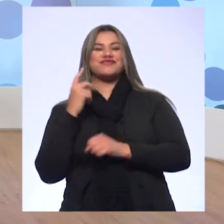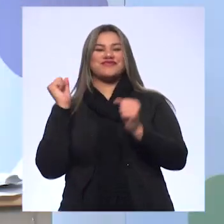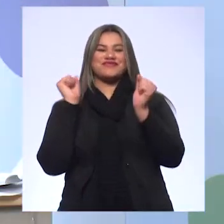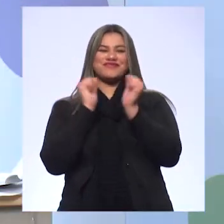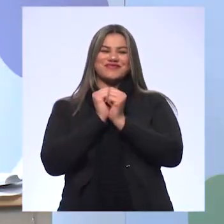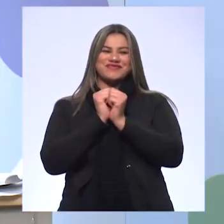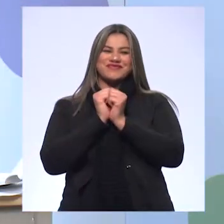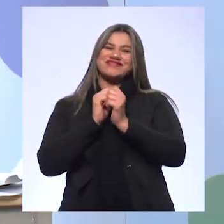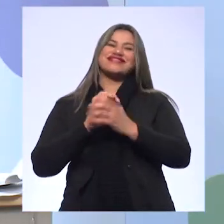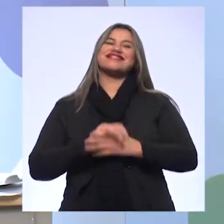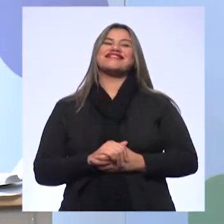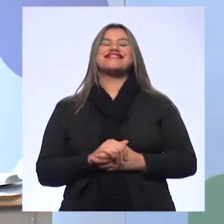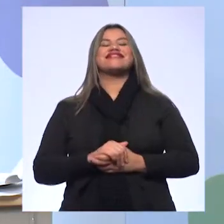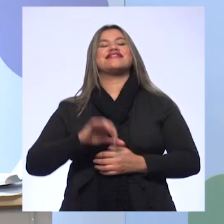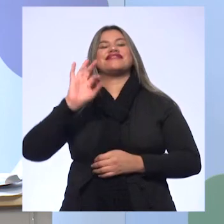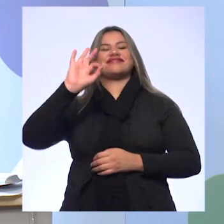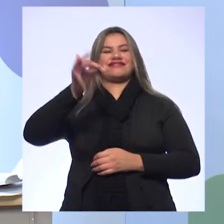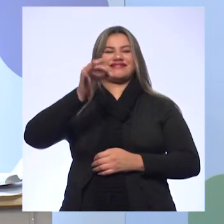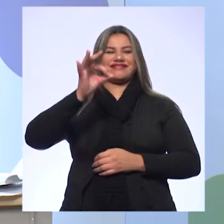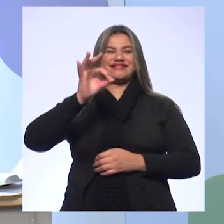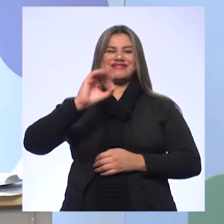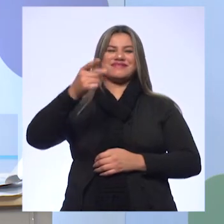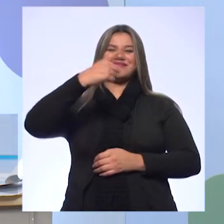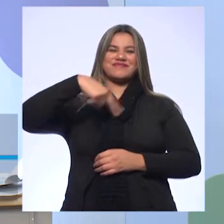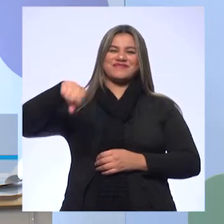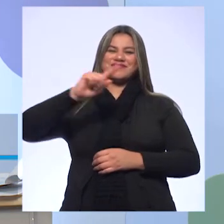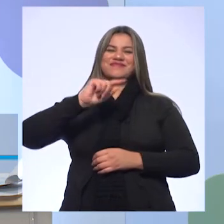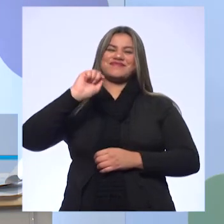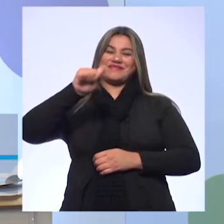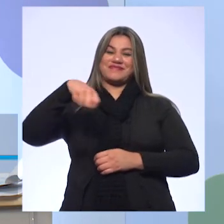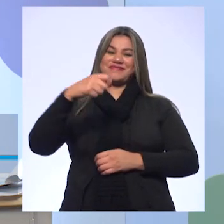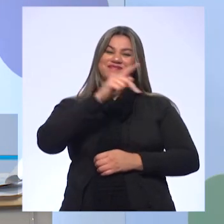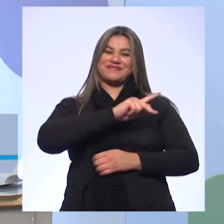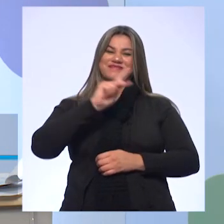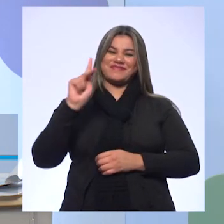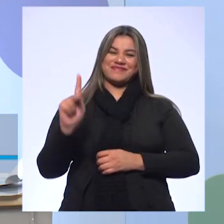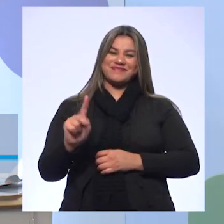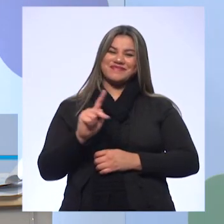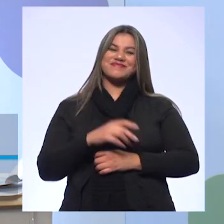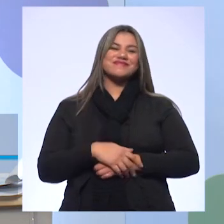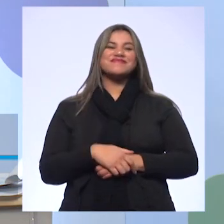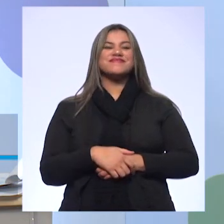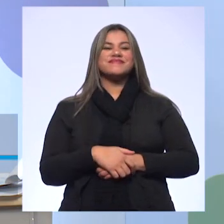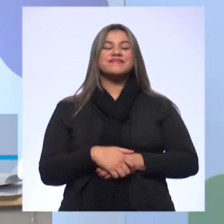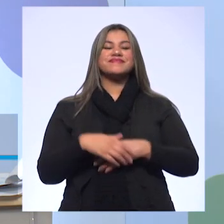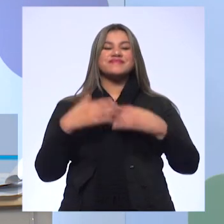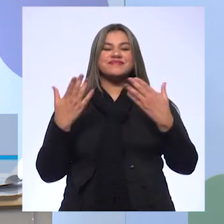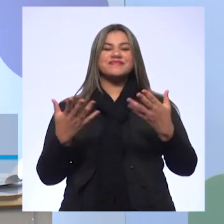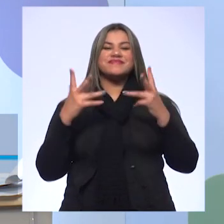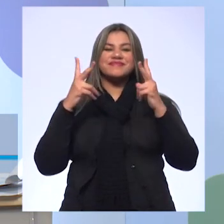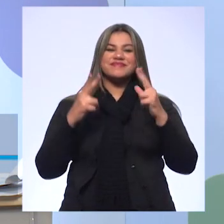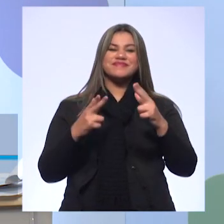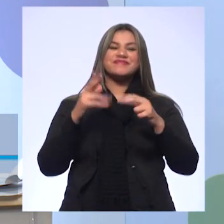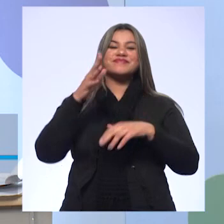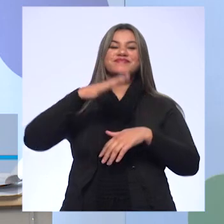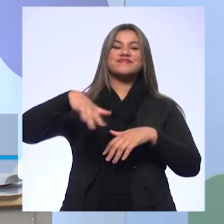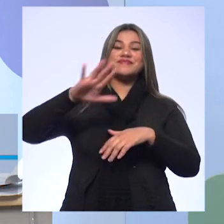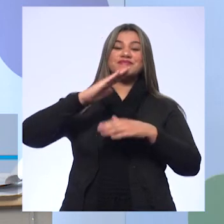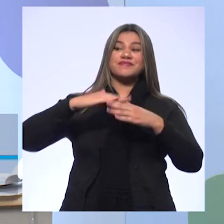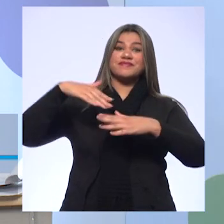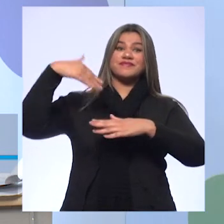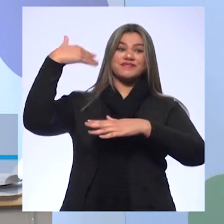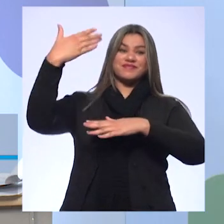Edjoel? Sim, com certeza aqui somos todos professores, né? E assim como nossos colegas que estão aí do outro lado